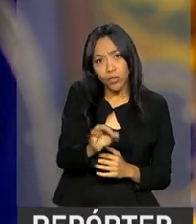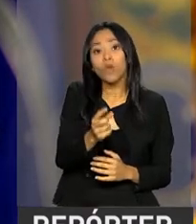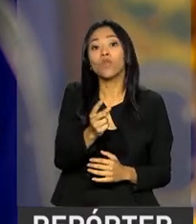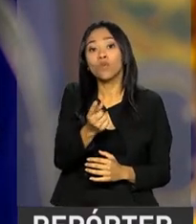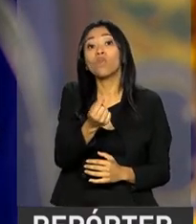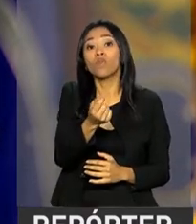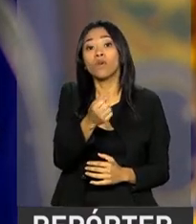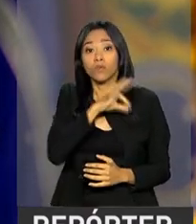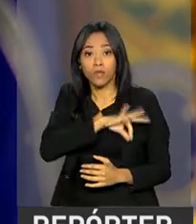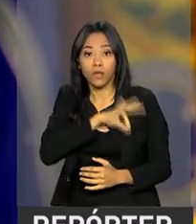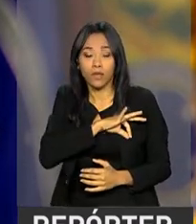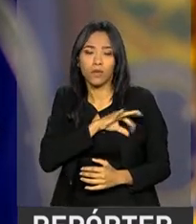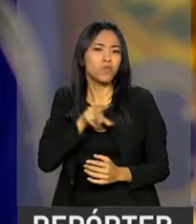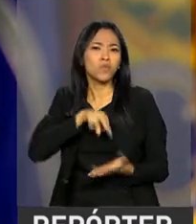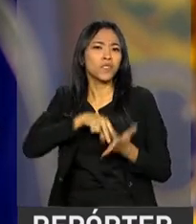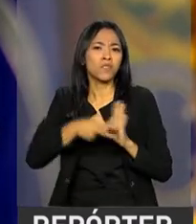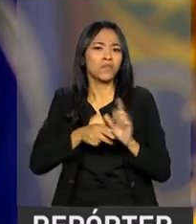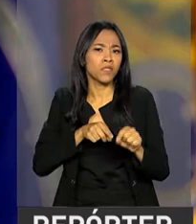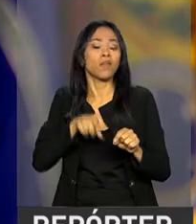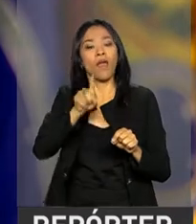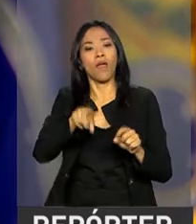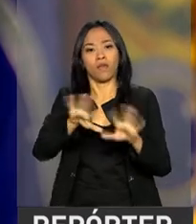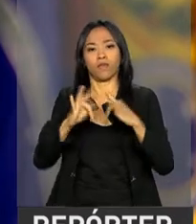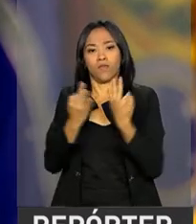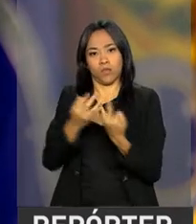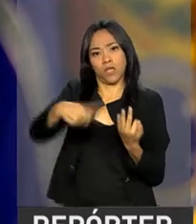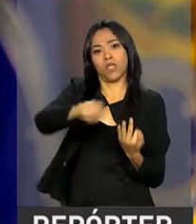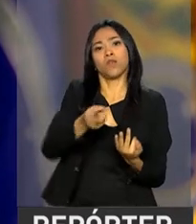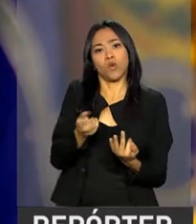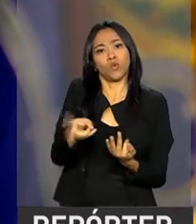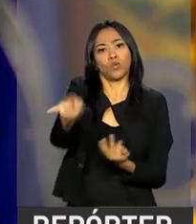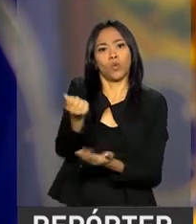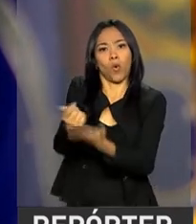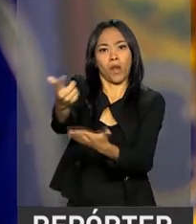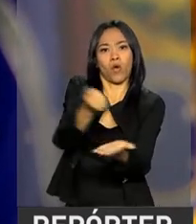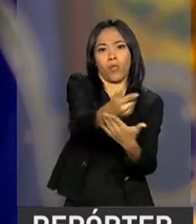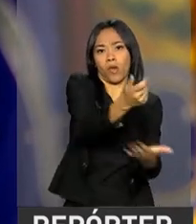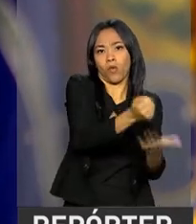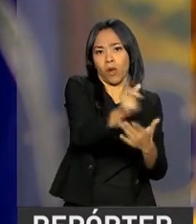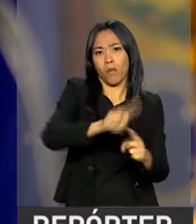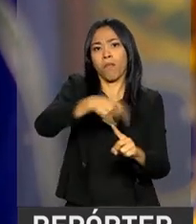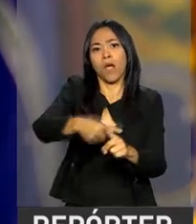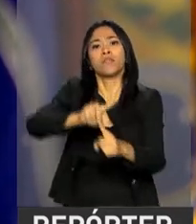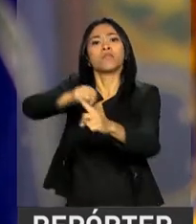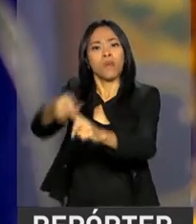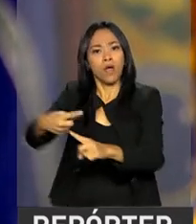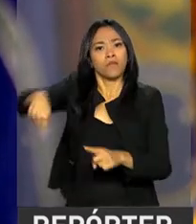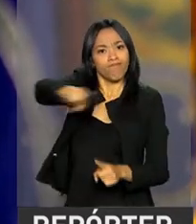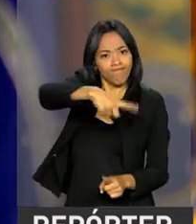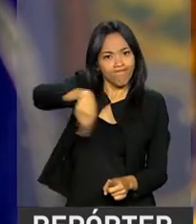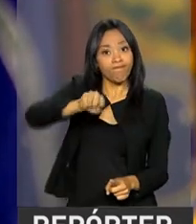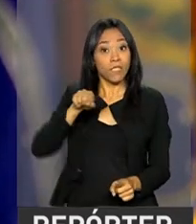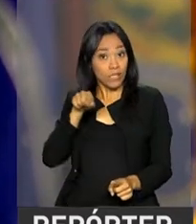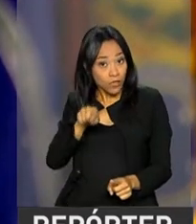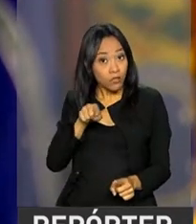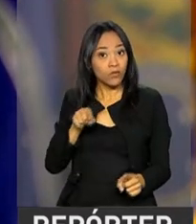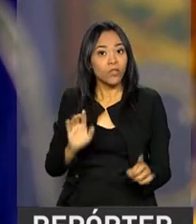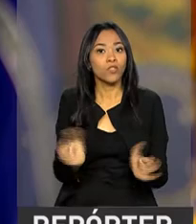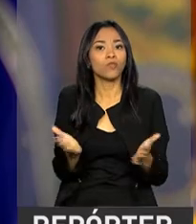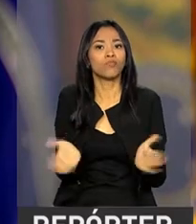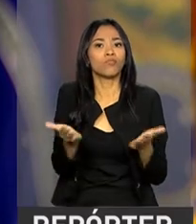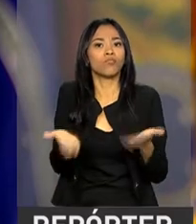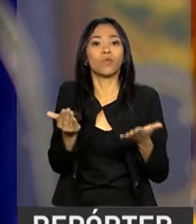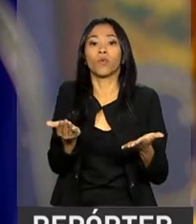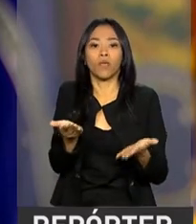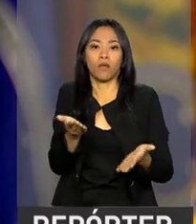ou seja as famílias poderão continuar a consumir mais e mais e isso estimula o crescimento